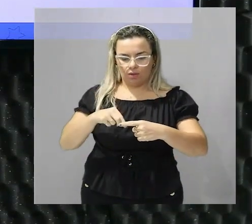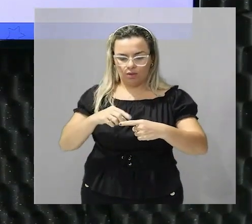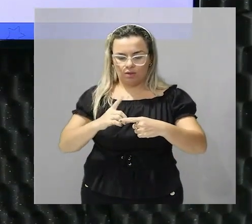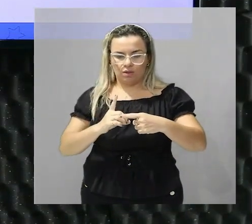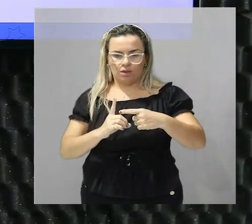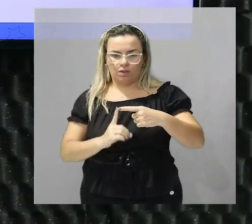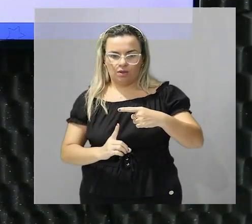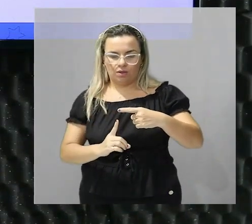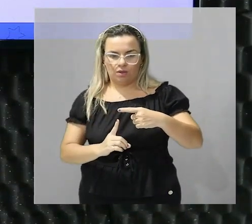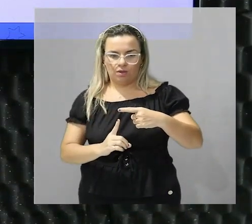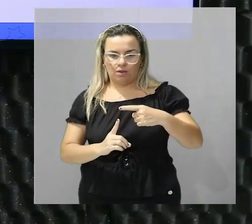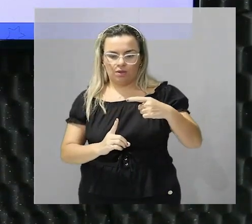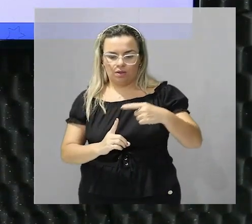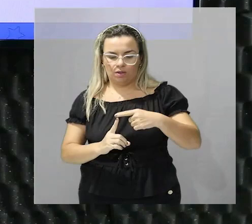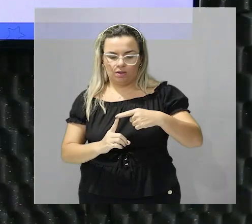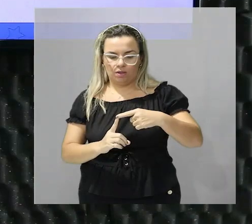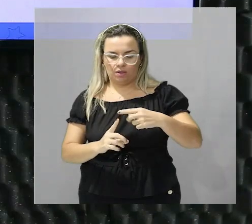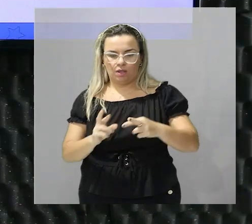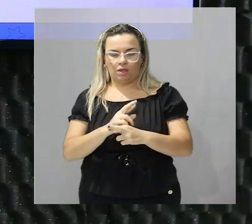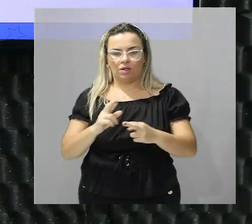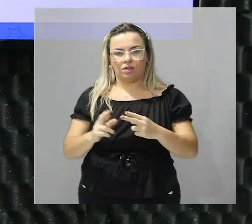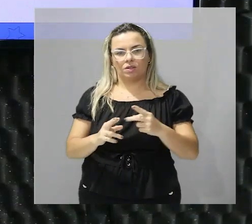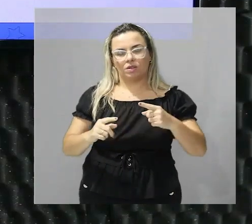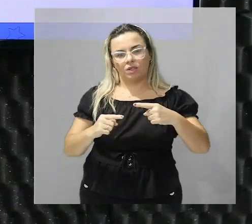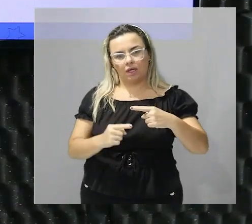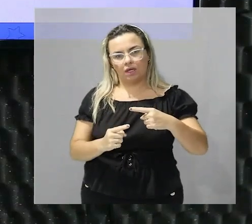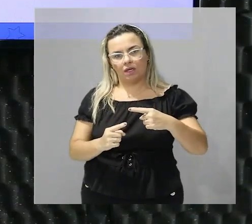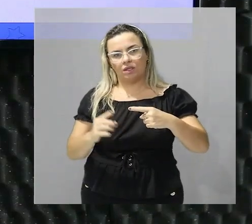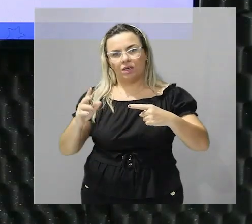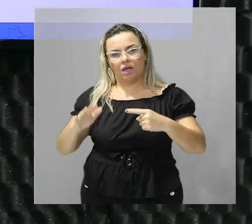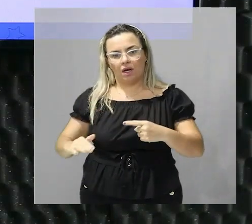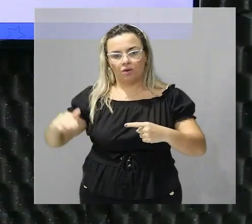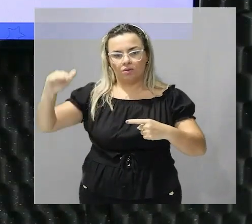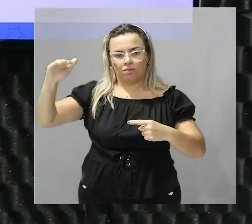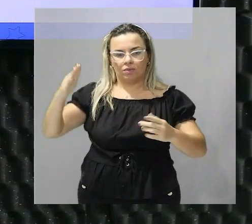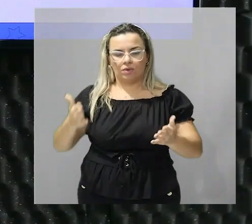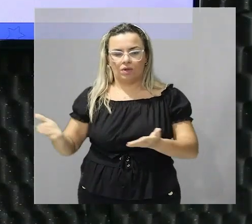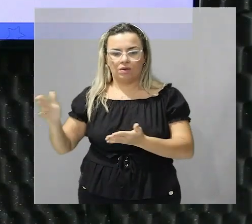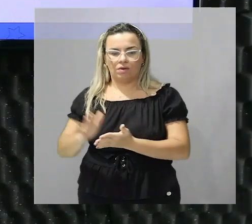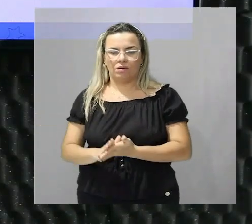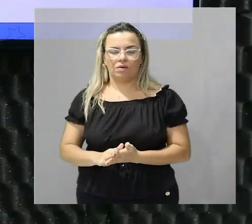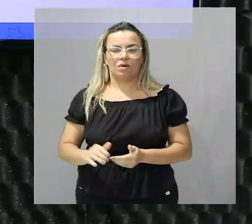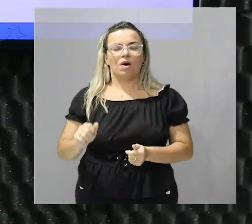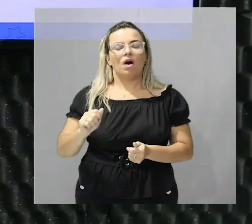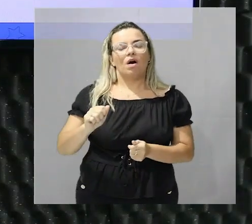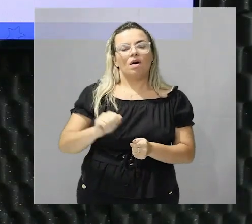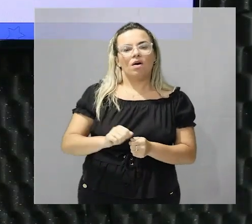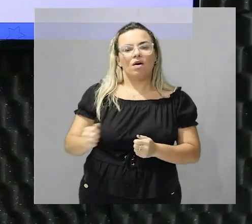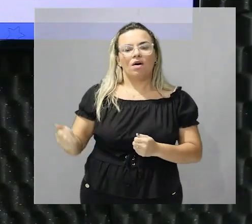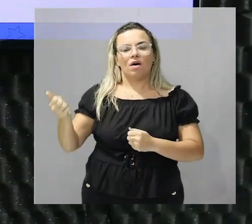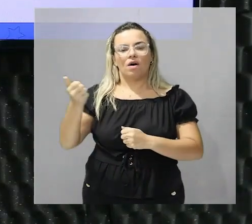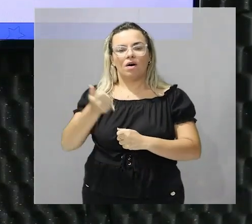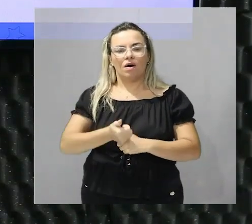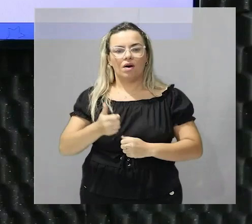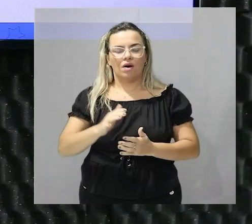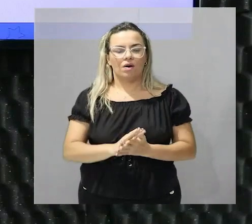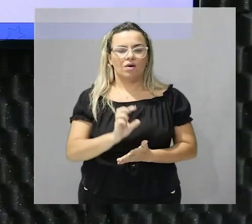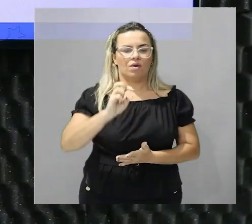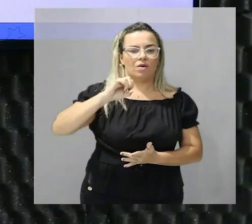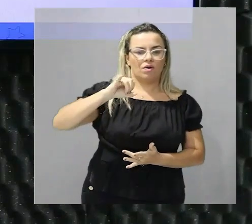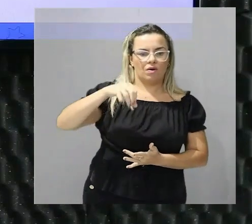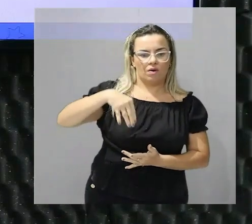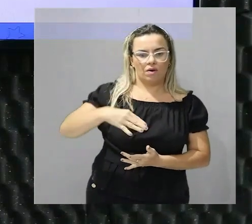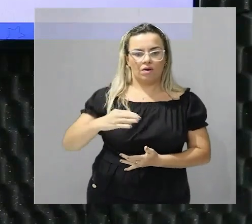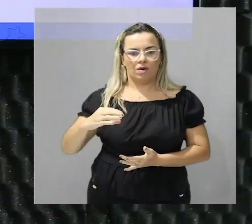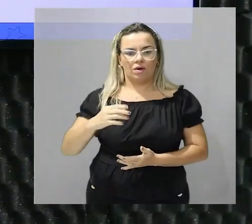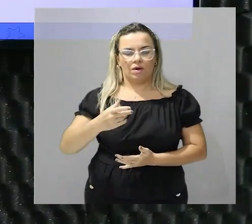tá? Fazendo a substituição, olha como ficou. O IMC é igual a 3M mais 4G, aquela soma que eu disse